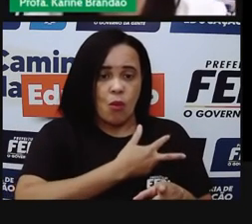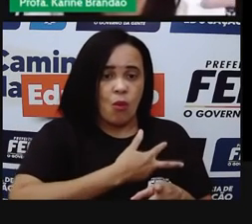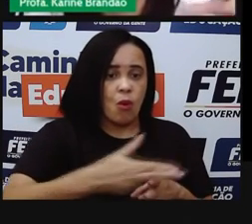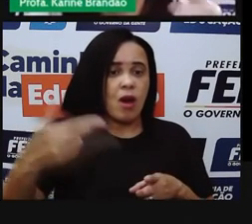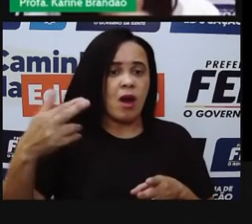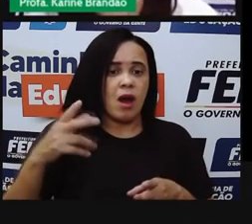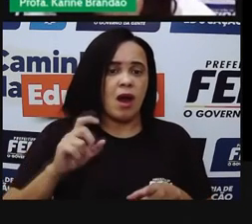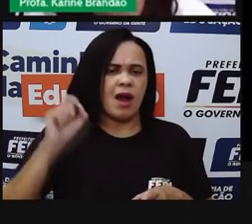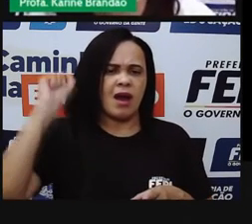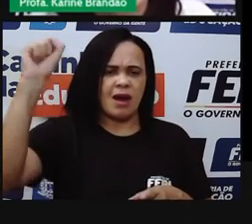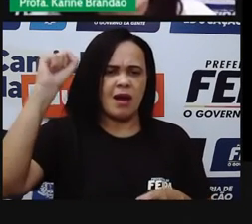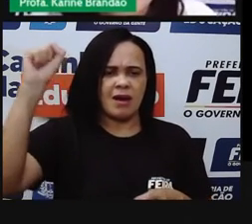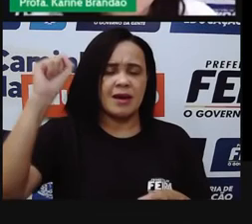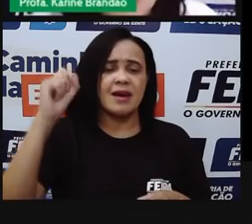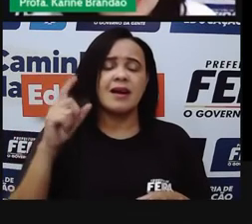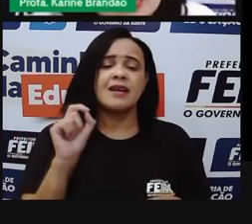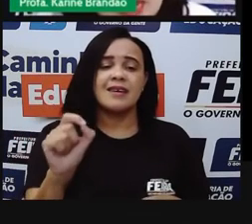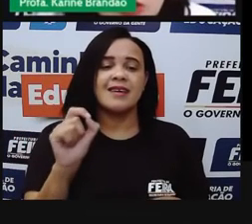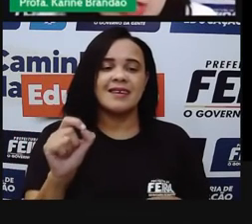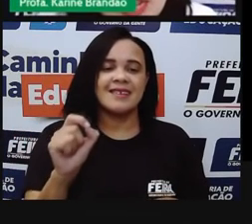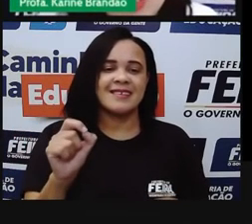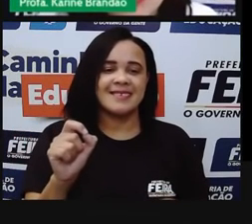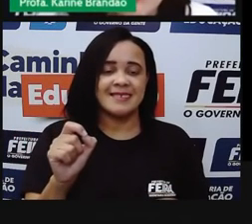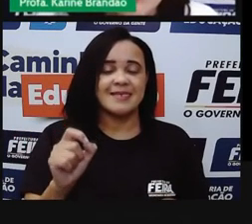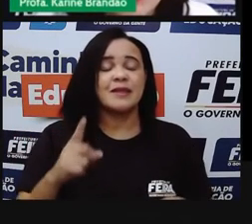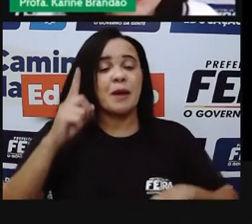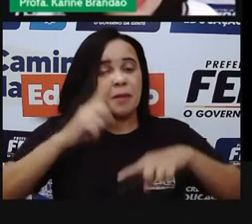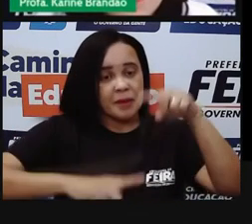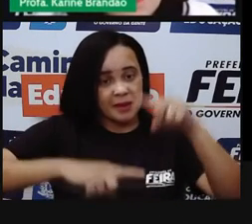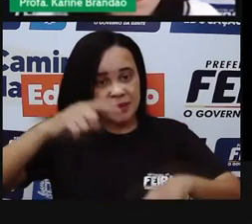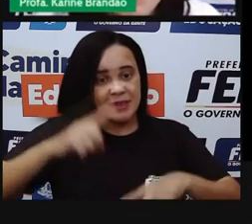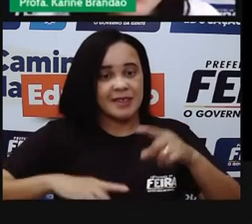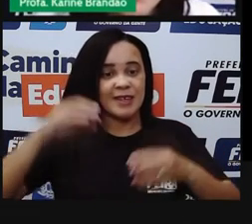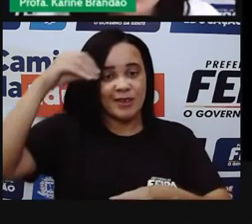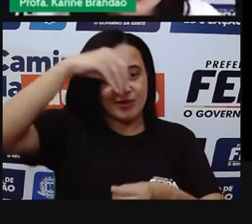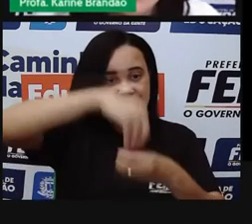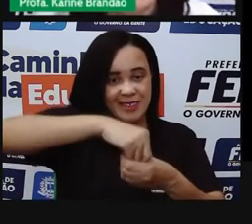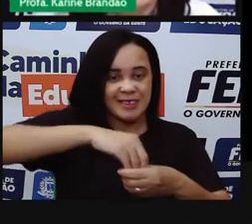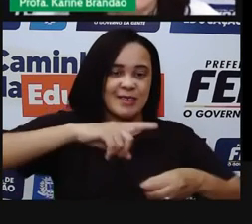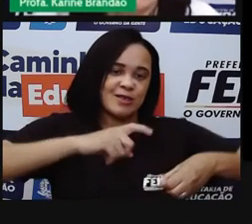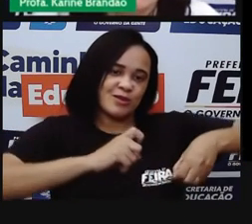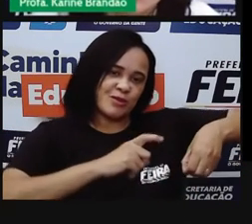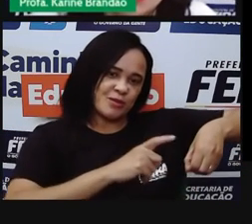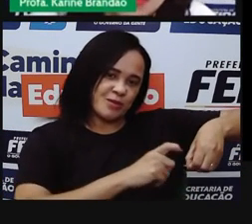fecundar, consiga mandar o seu material genético, né,